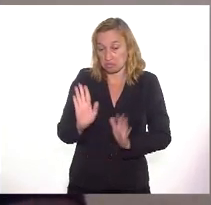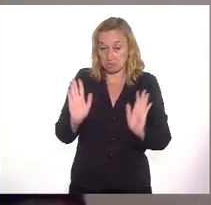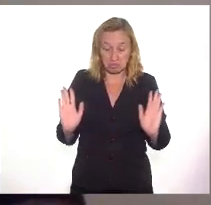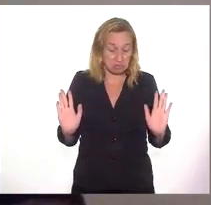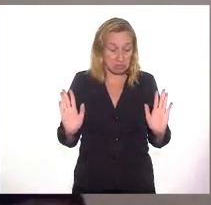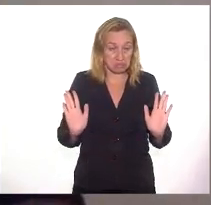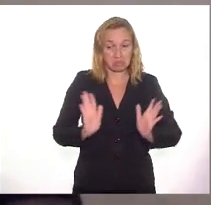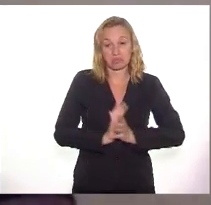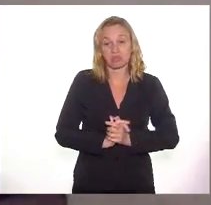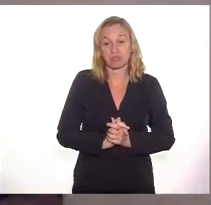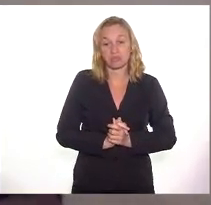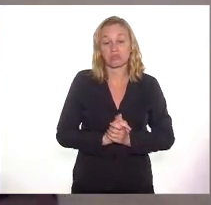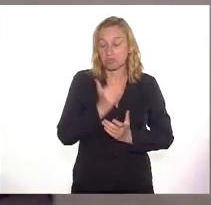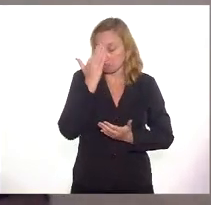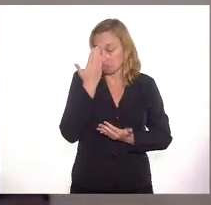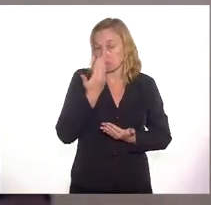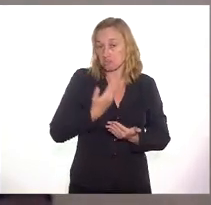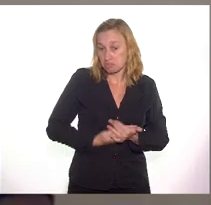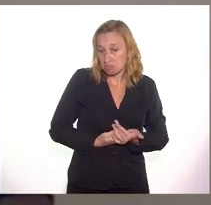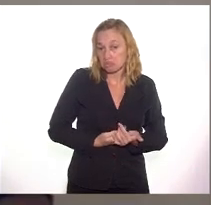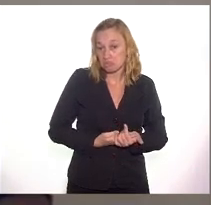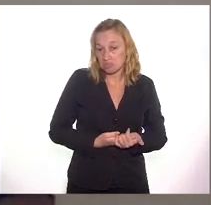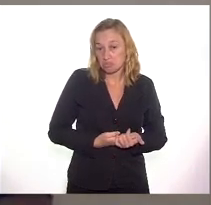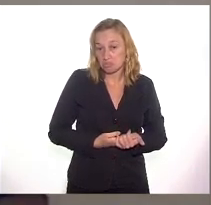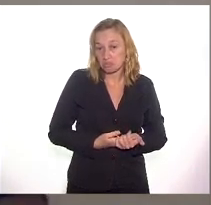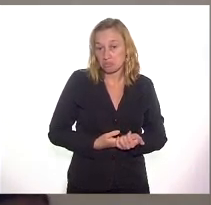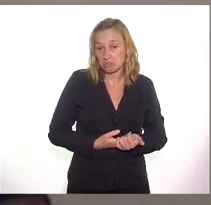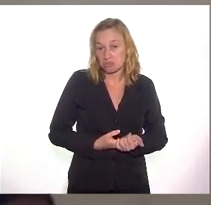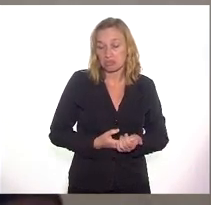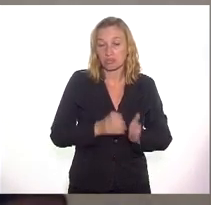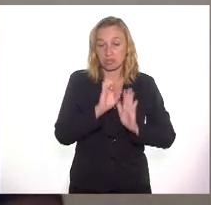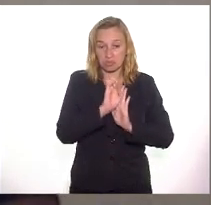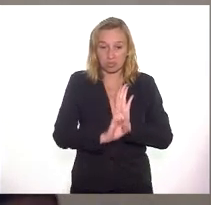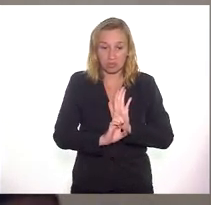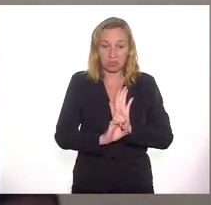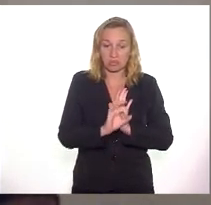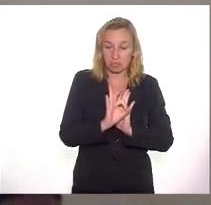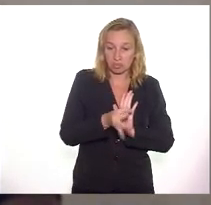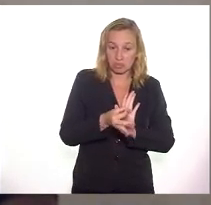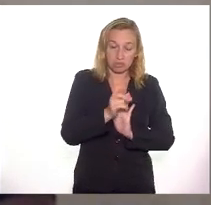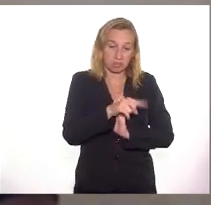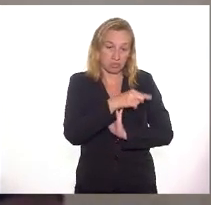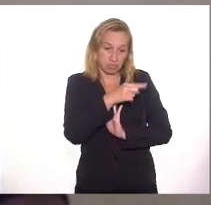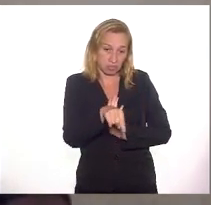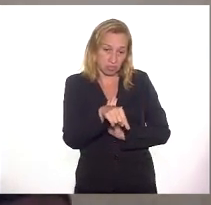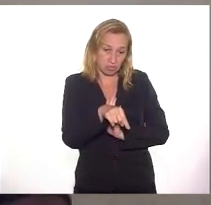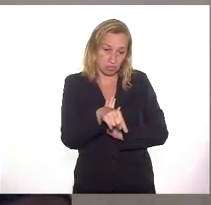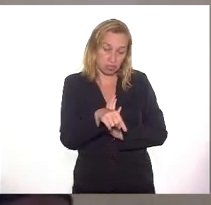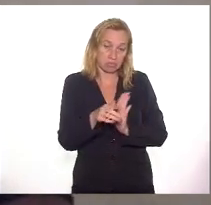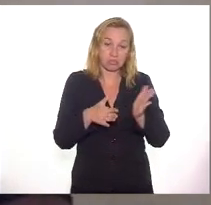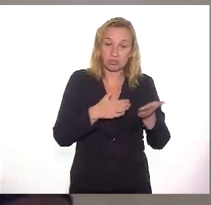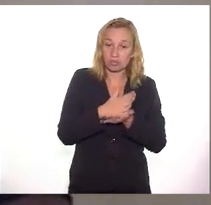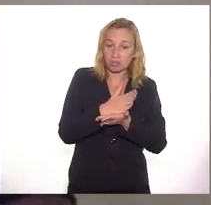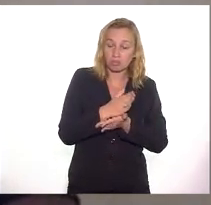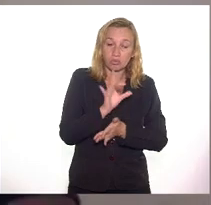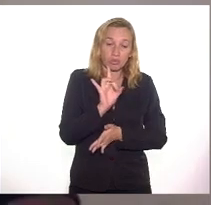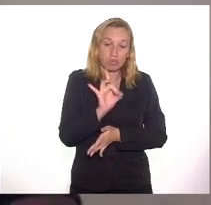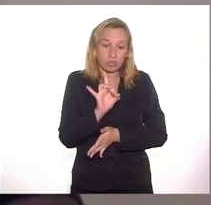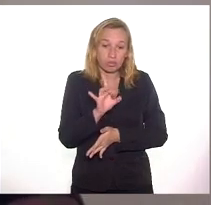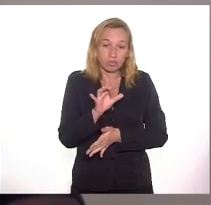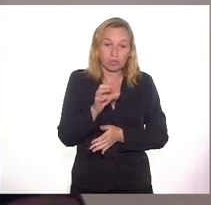Então, acredito que a maioria das emendas elas devam ser rejeitadas e aprovadas apenas